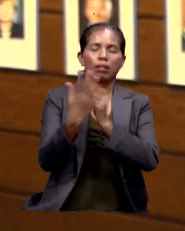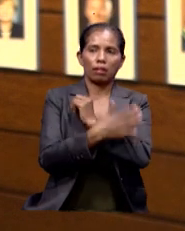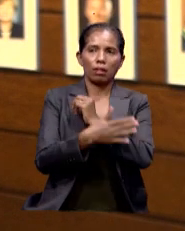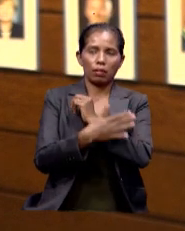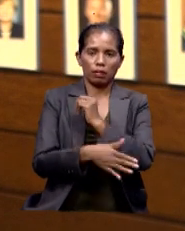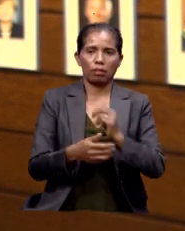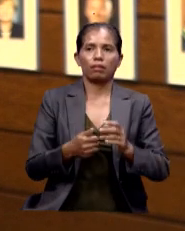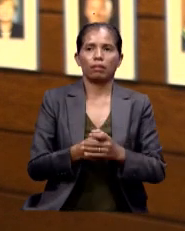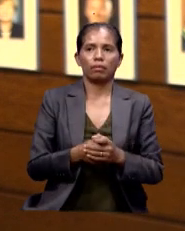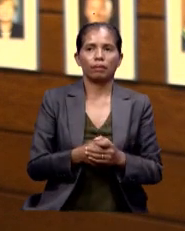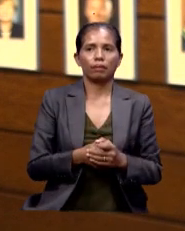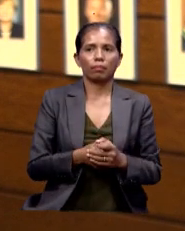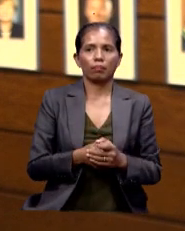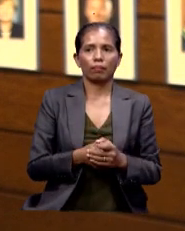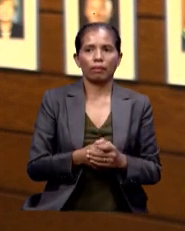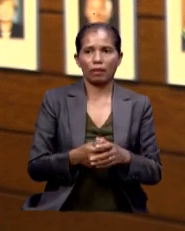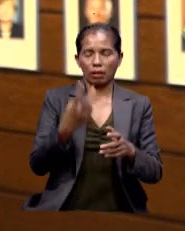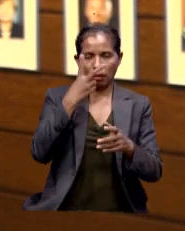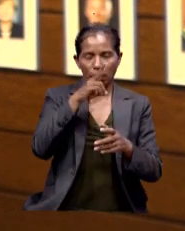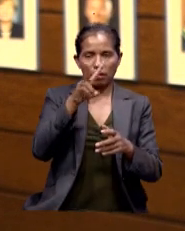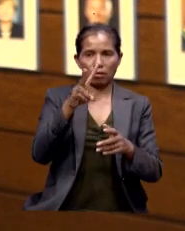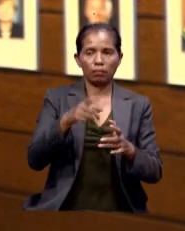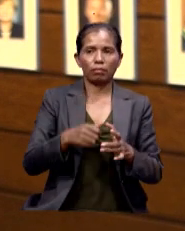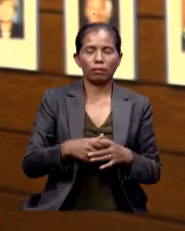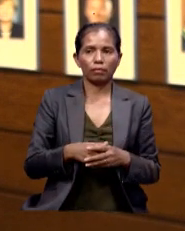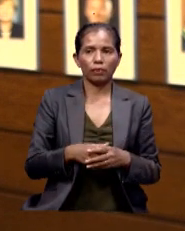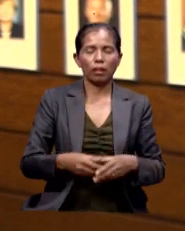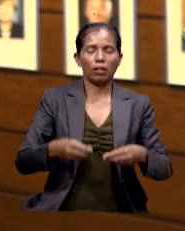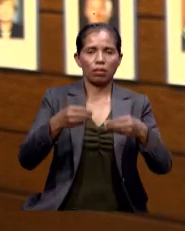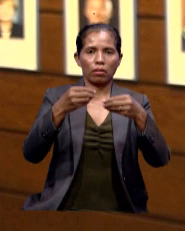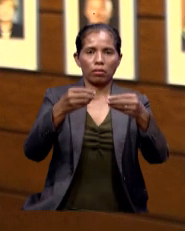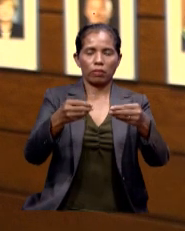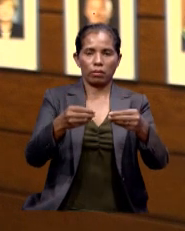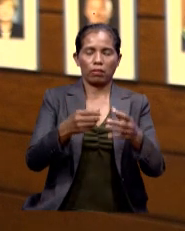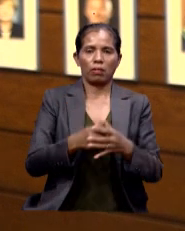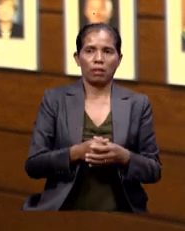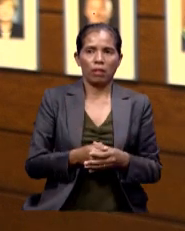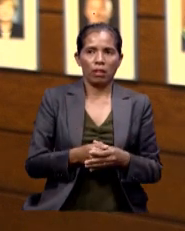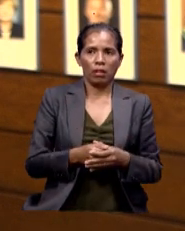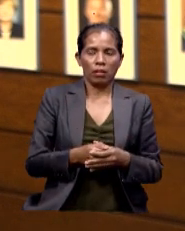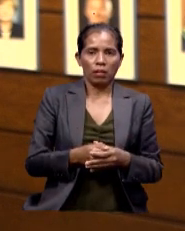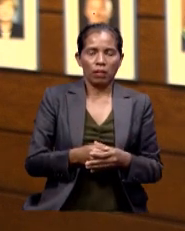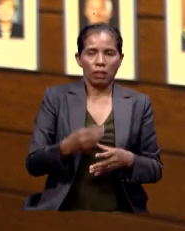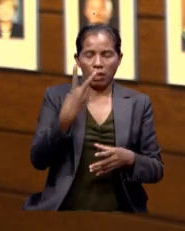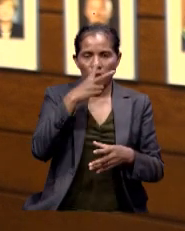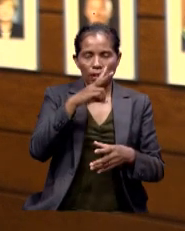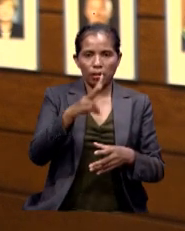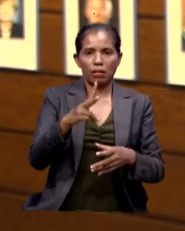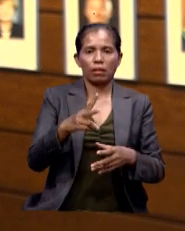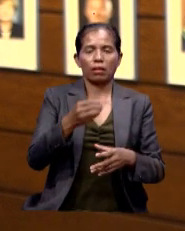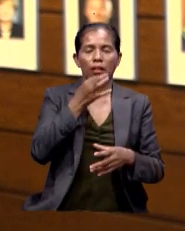vi hare for atenção botmos ba subnutrição